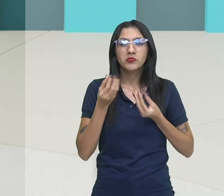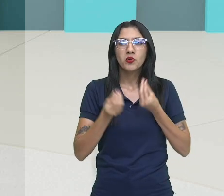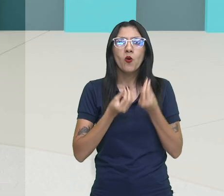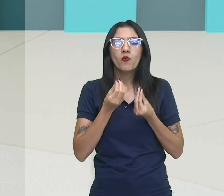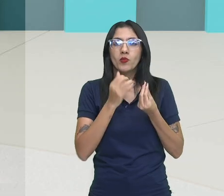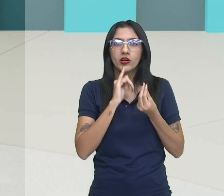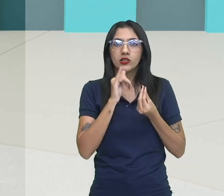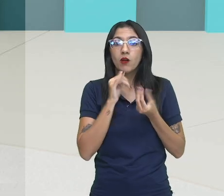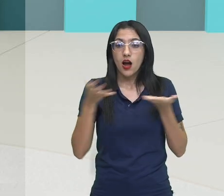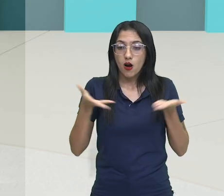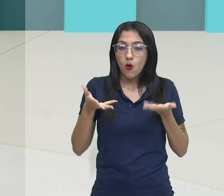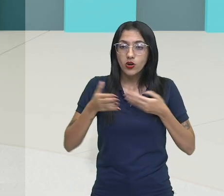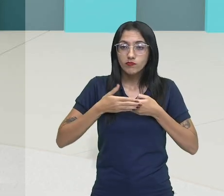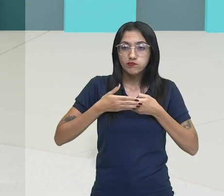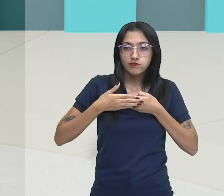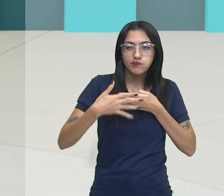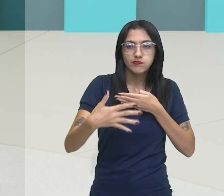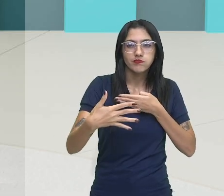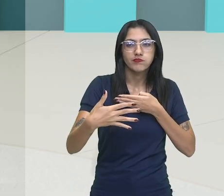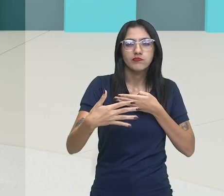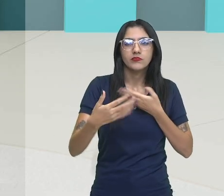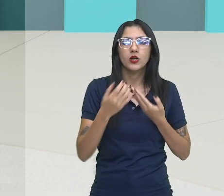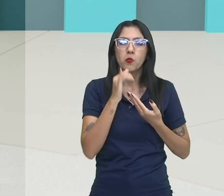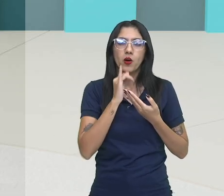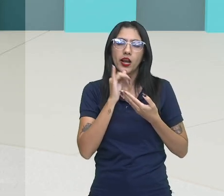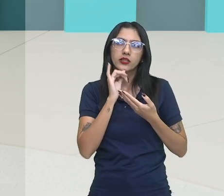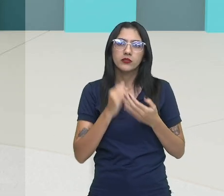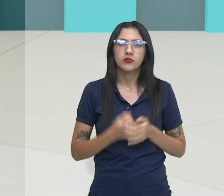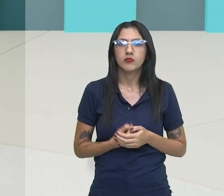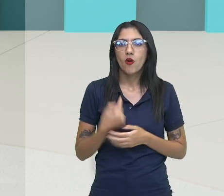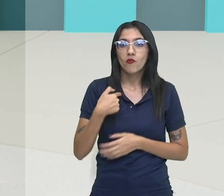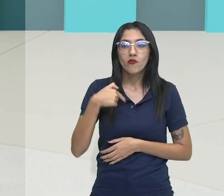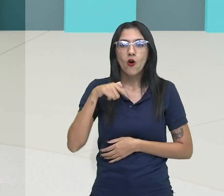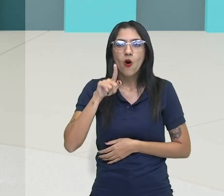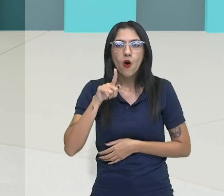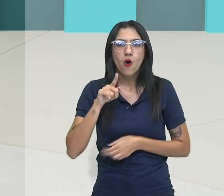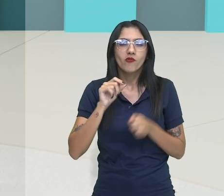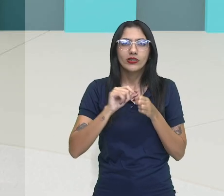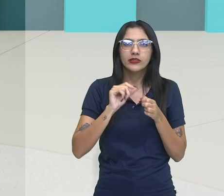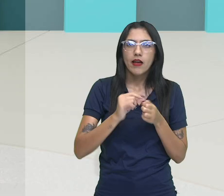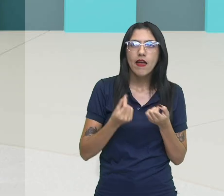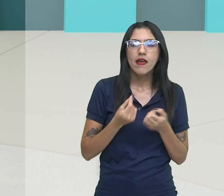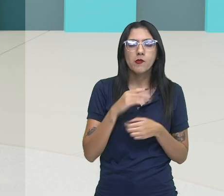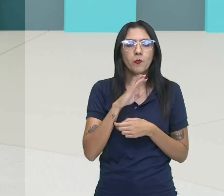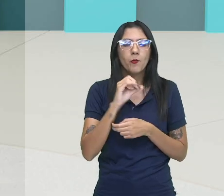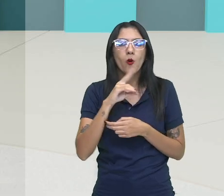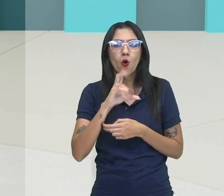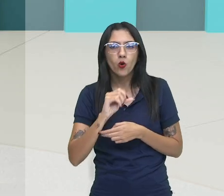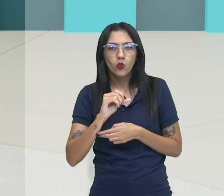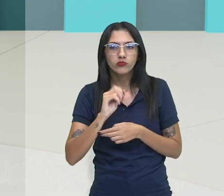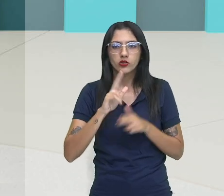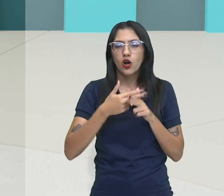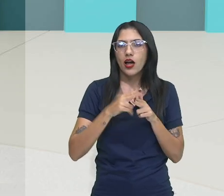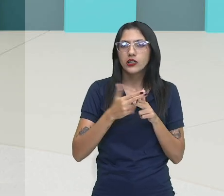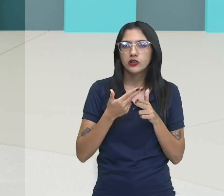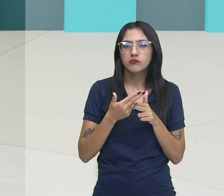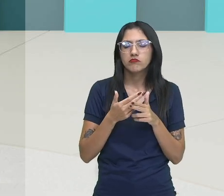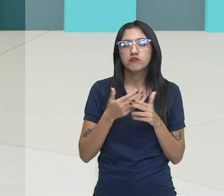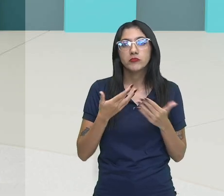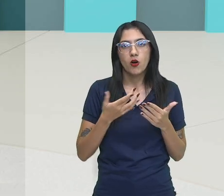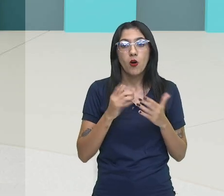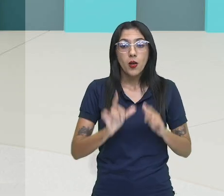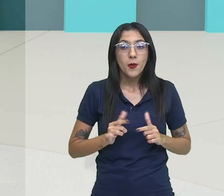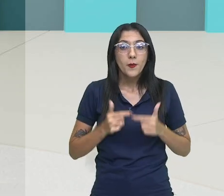para frente. Então, vou, sei lá, fazer bolo de chocolate. Isso é uma situação que